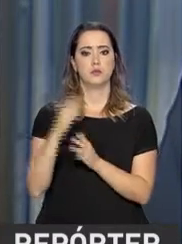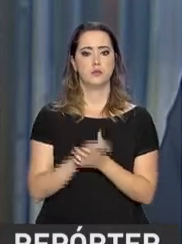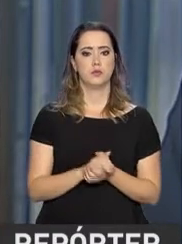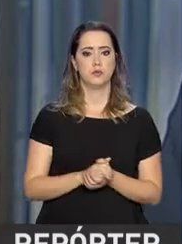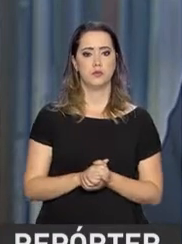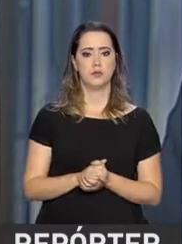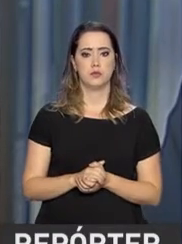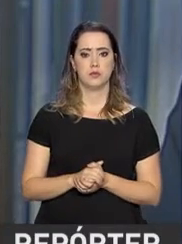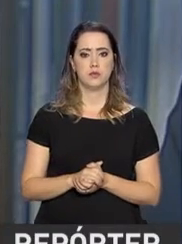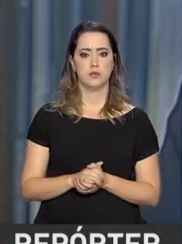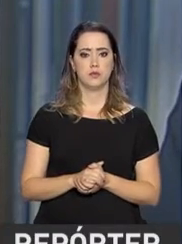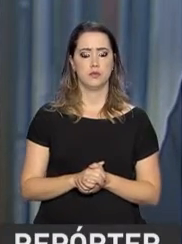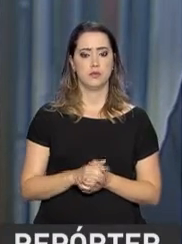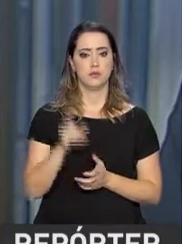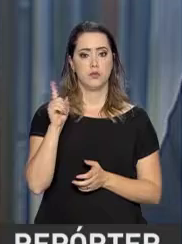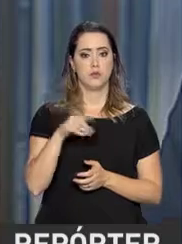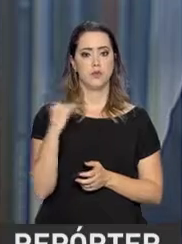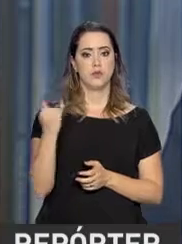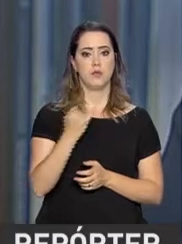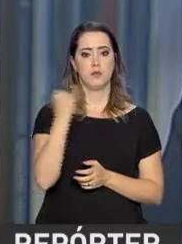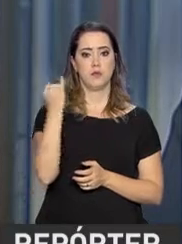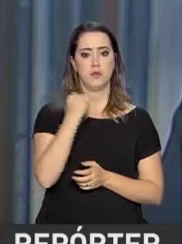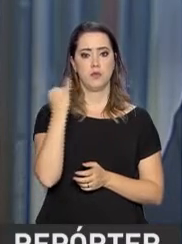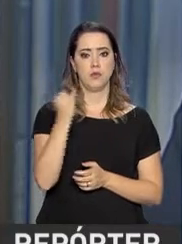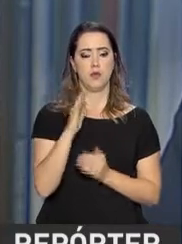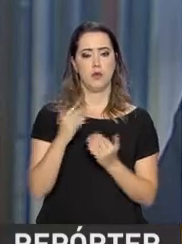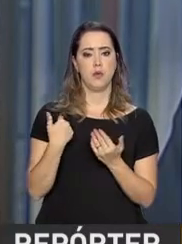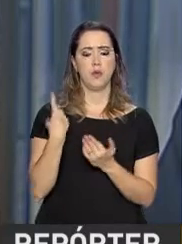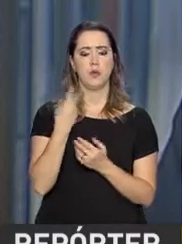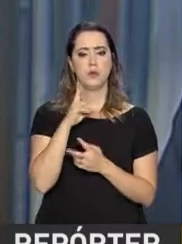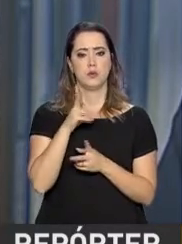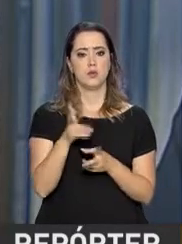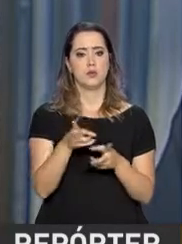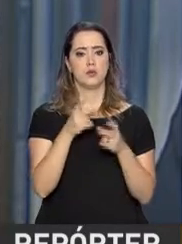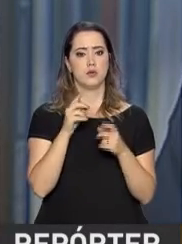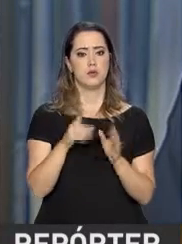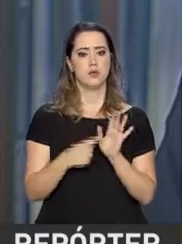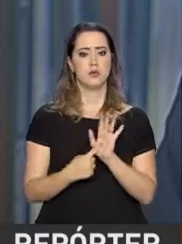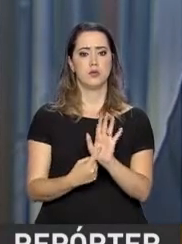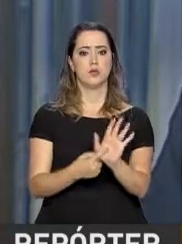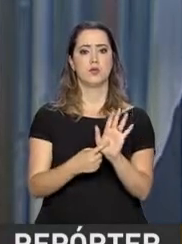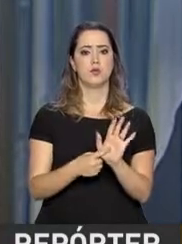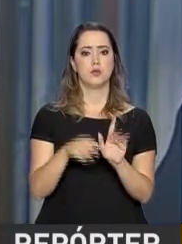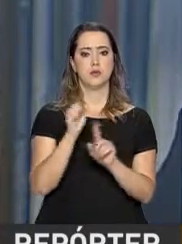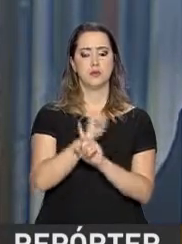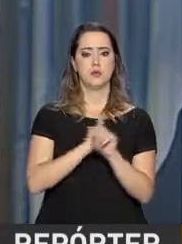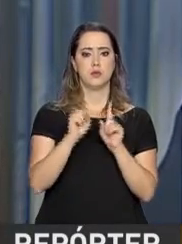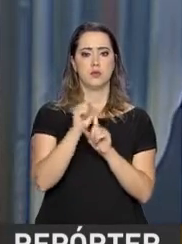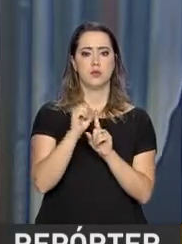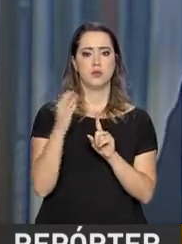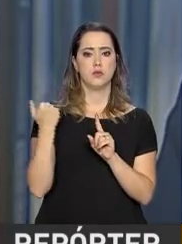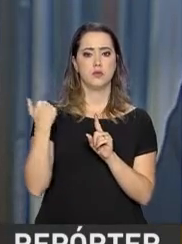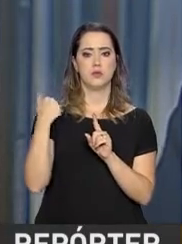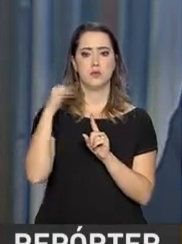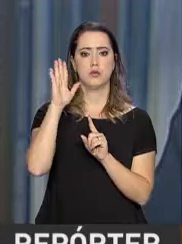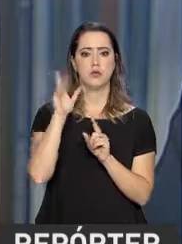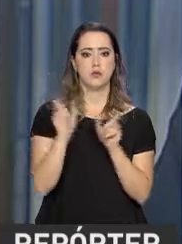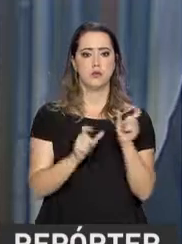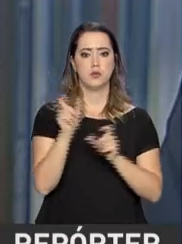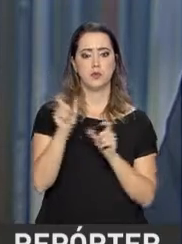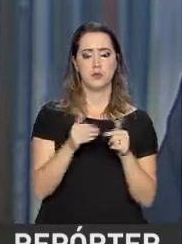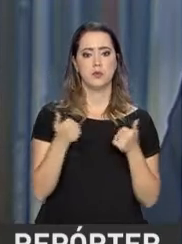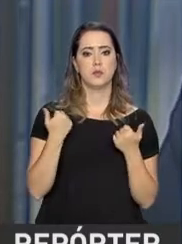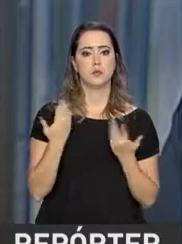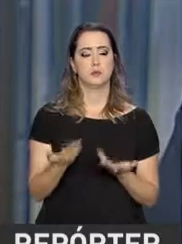é importante sinal exterior que nós estamos dando para a sociedade e sobretudo para essas pessoas